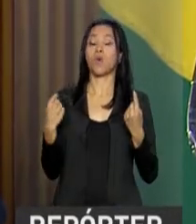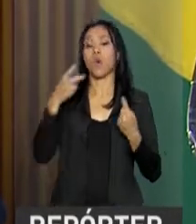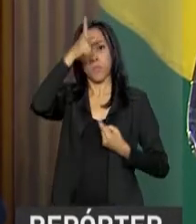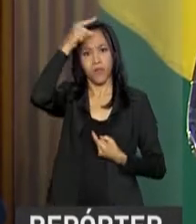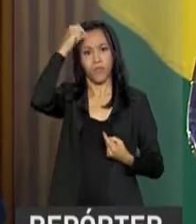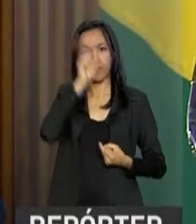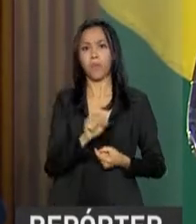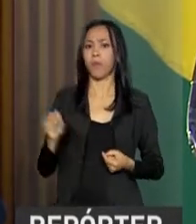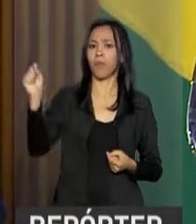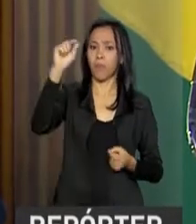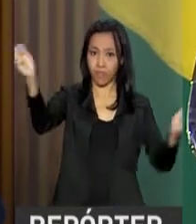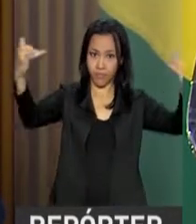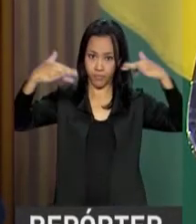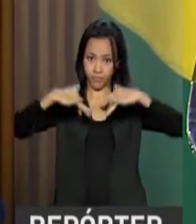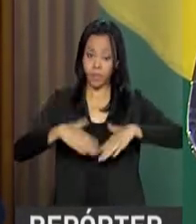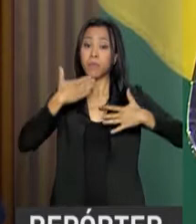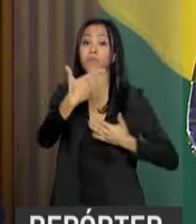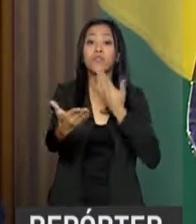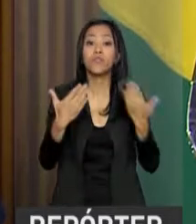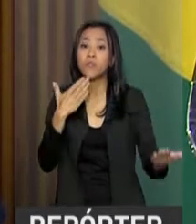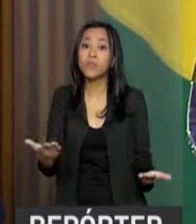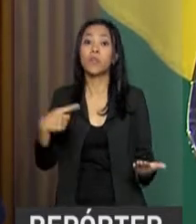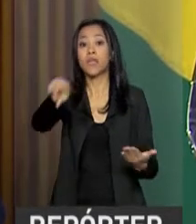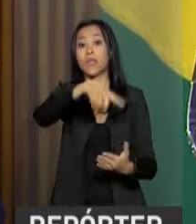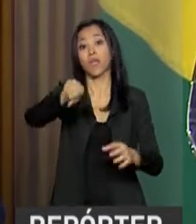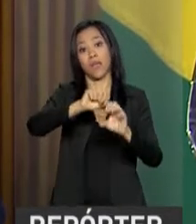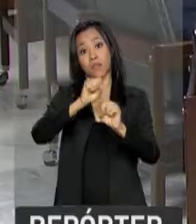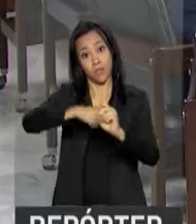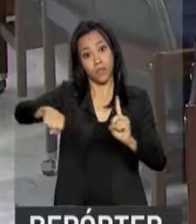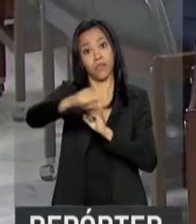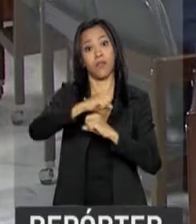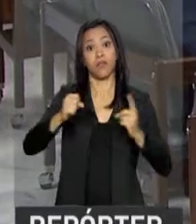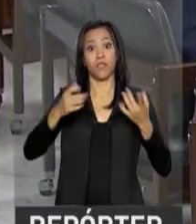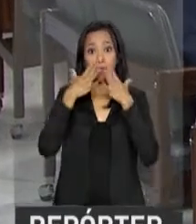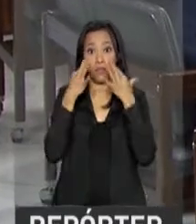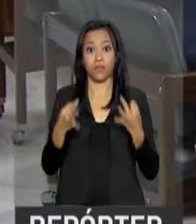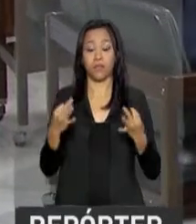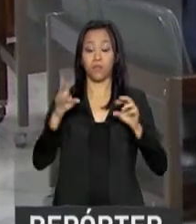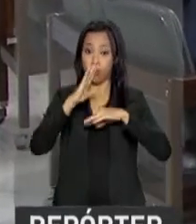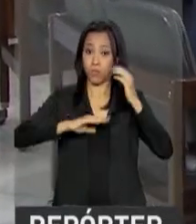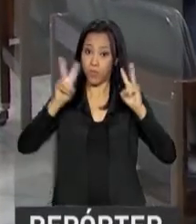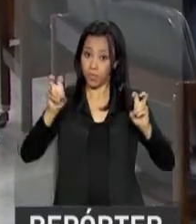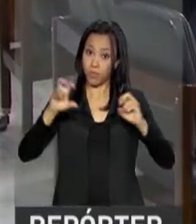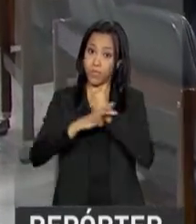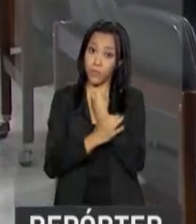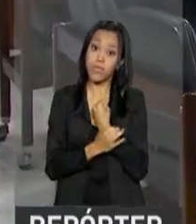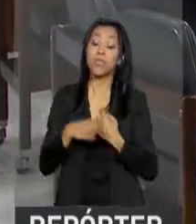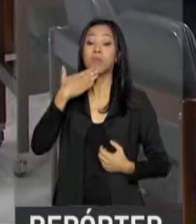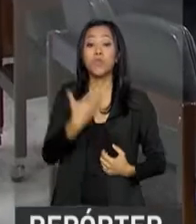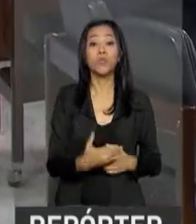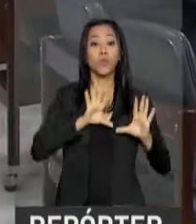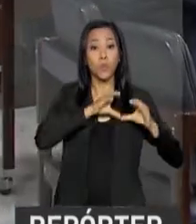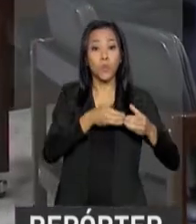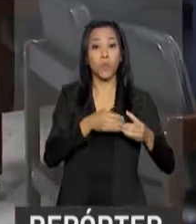a pedir um maior envolvimento da comunidade em questões de segurança pública e sugeriu que as guardas municipais estejam